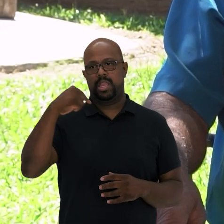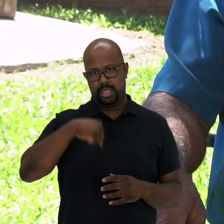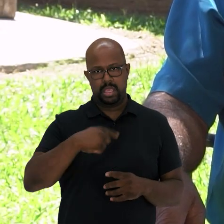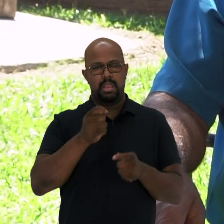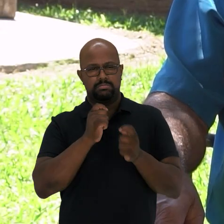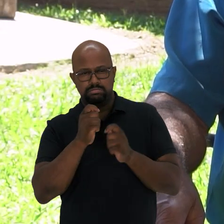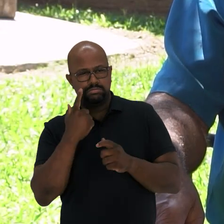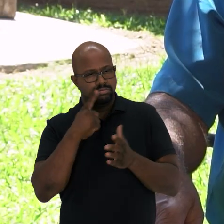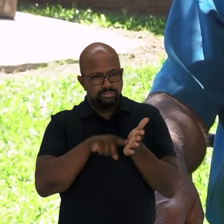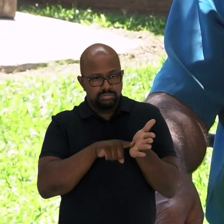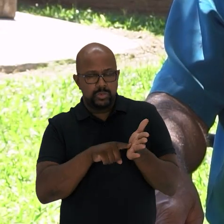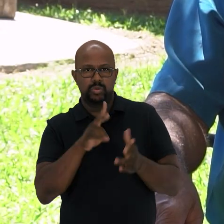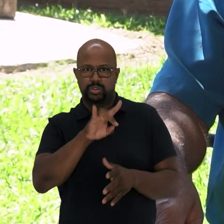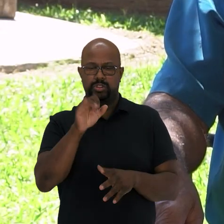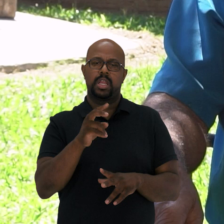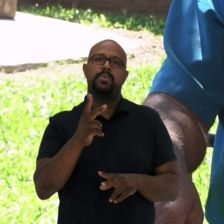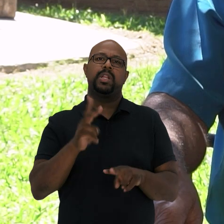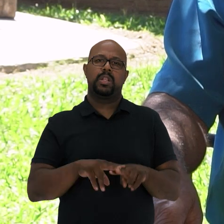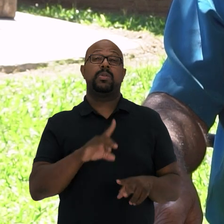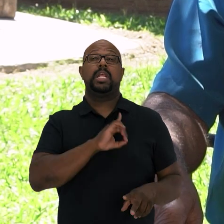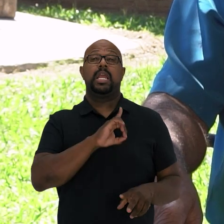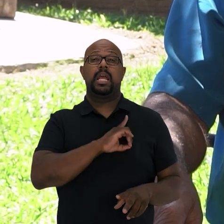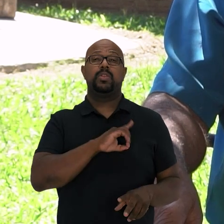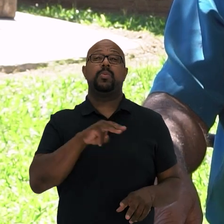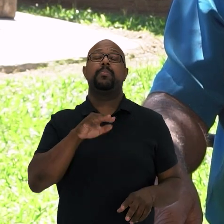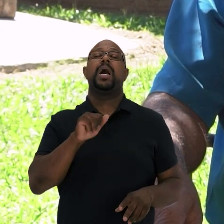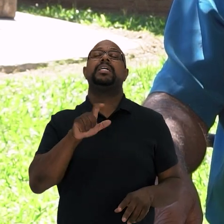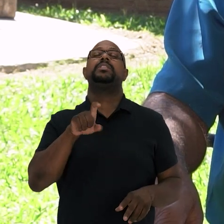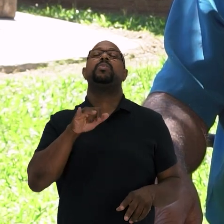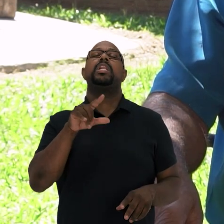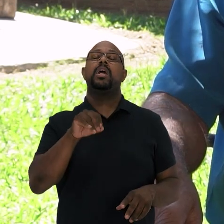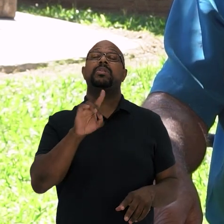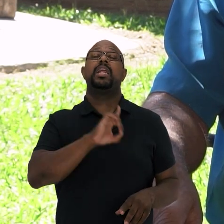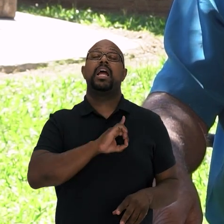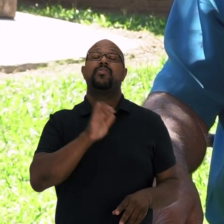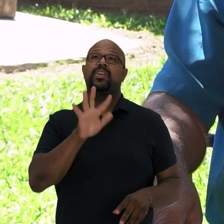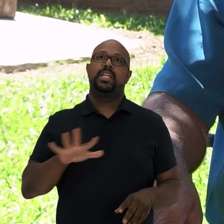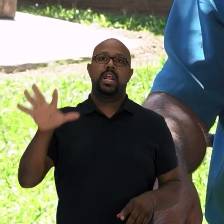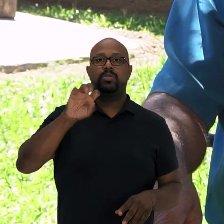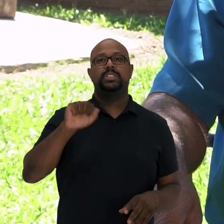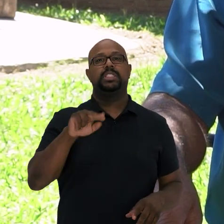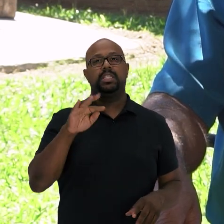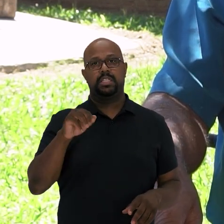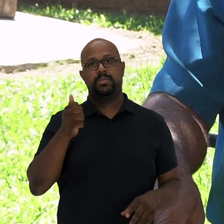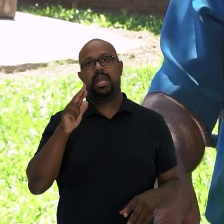Veio aqui me interrogar no dia que me prenderam o delegado Máximo Cirano Fortes, delegado federal de Santa Maria.